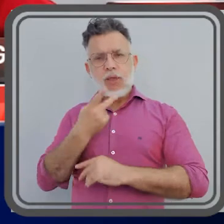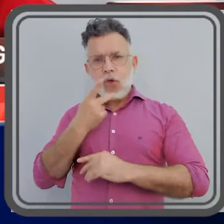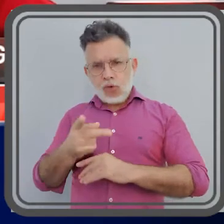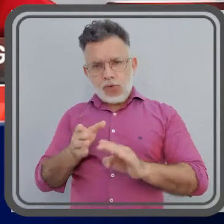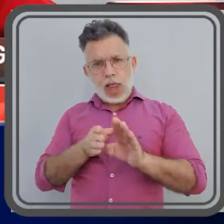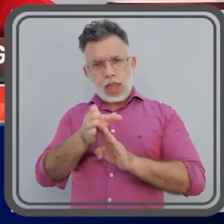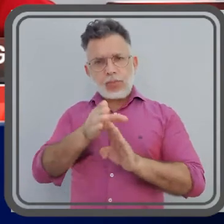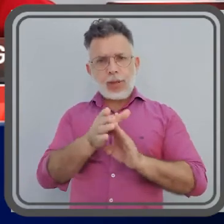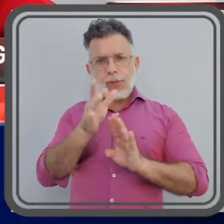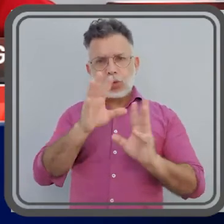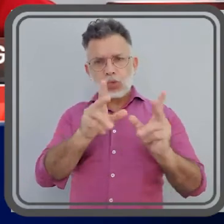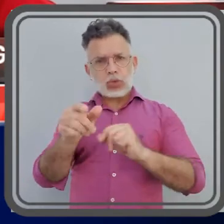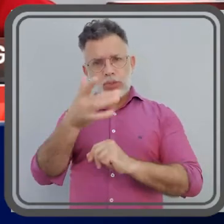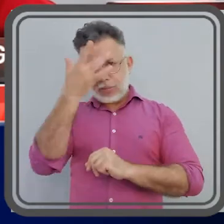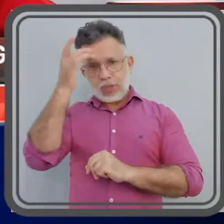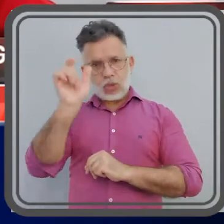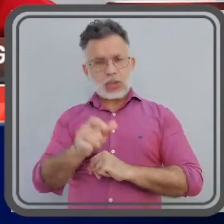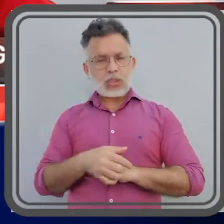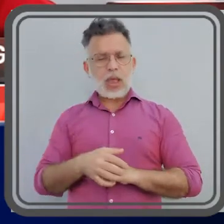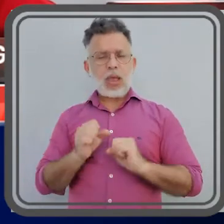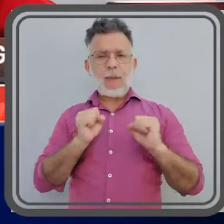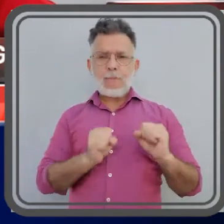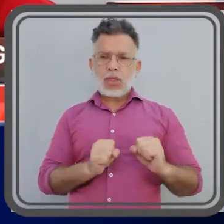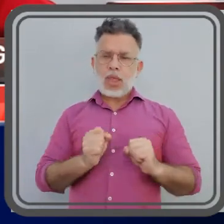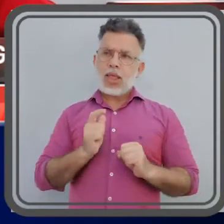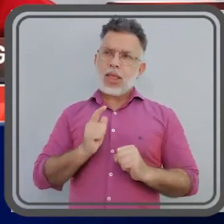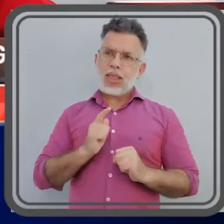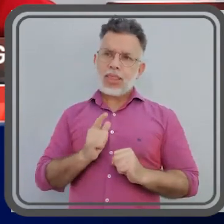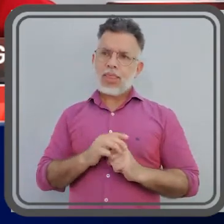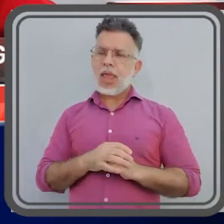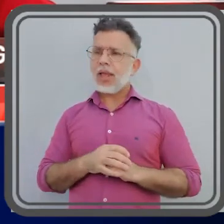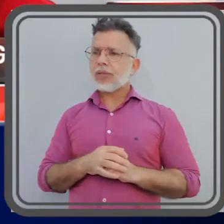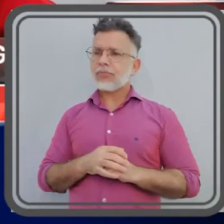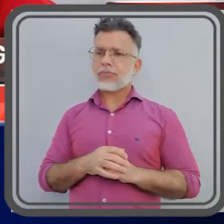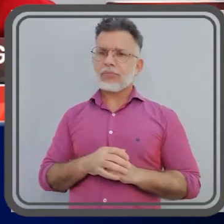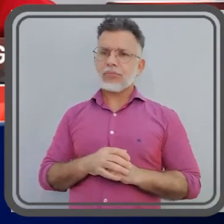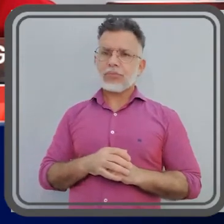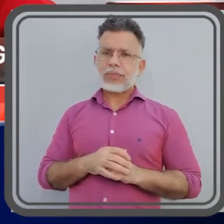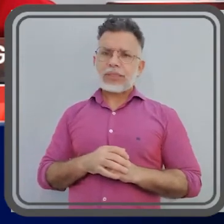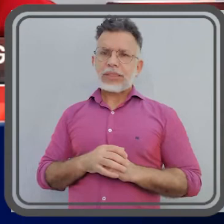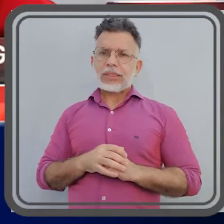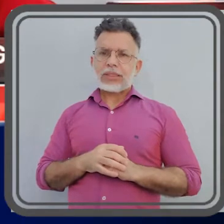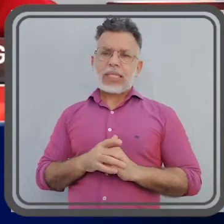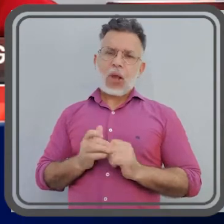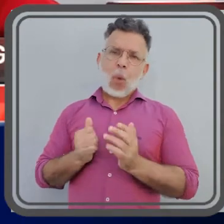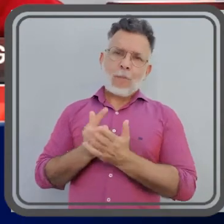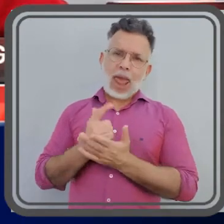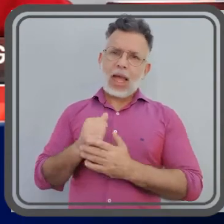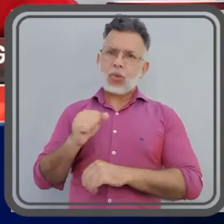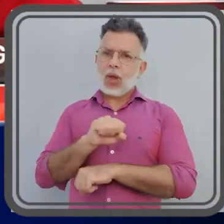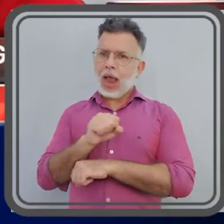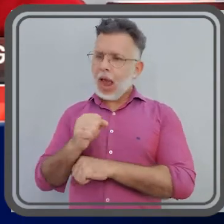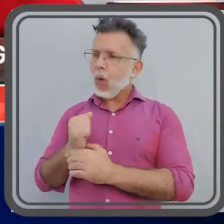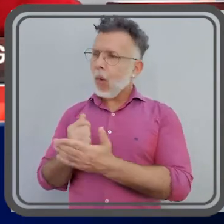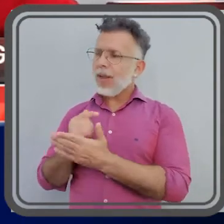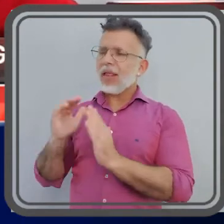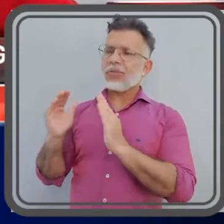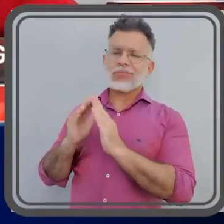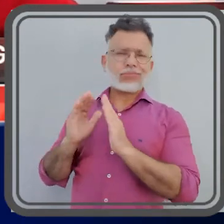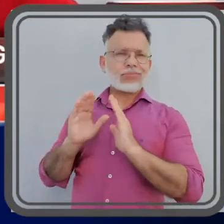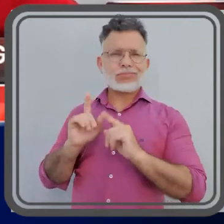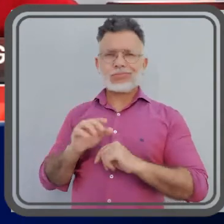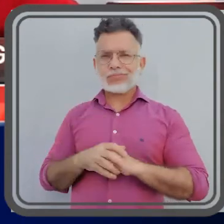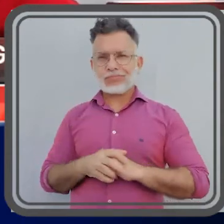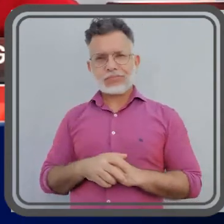né? Eu poderia muito bem ter sangrado a empresa, comprar carro, casa, não sei o quê,